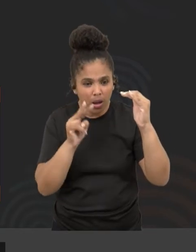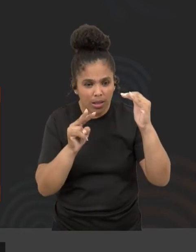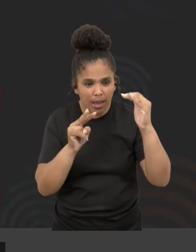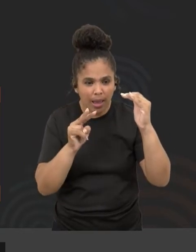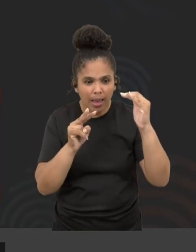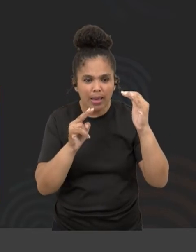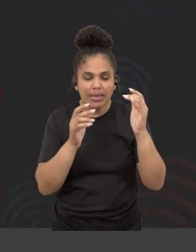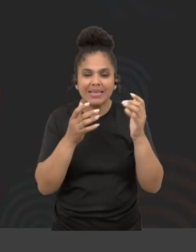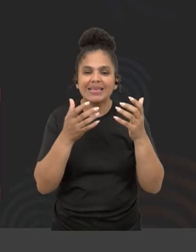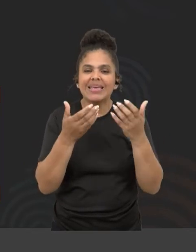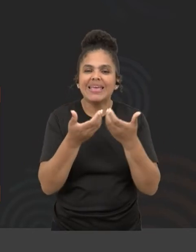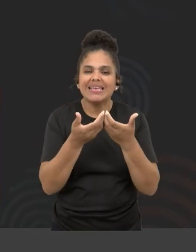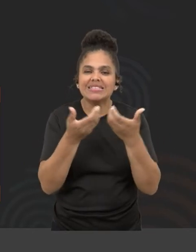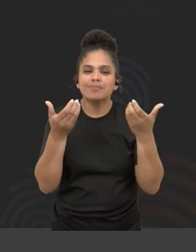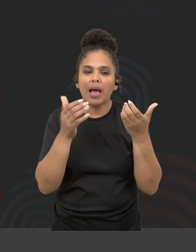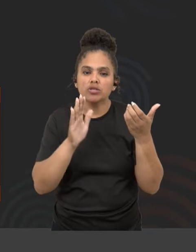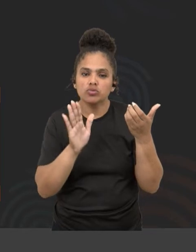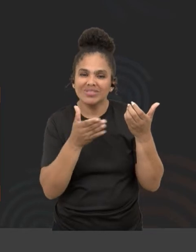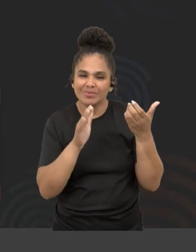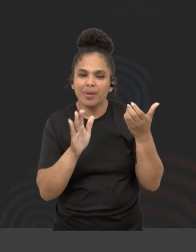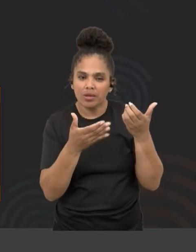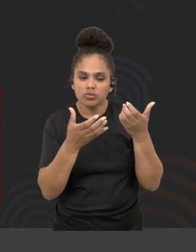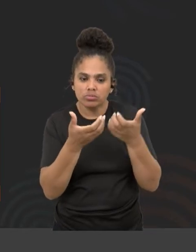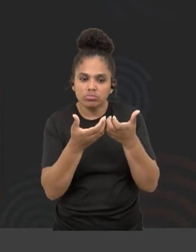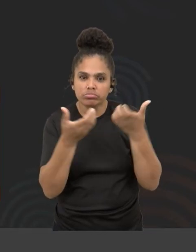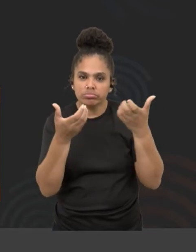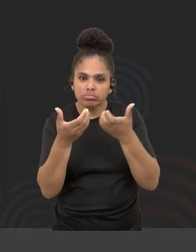nos espaços entre uma palavra e outra,